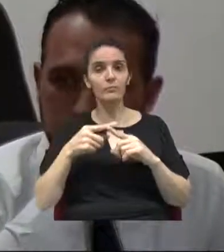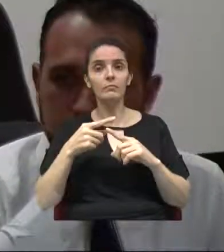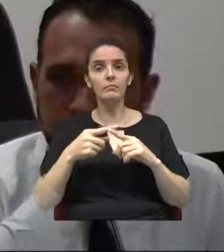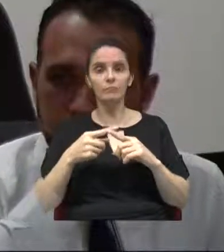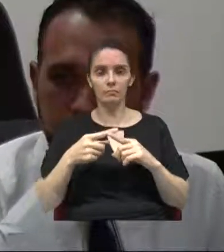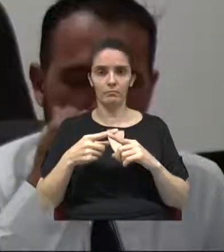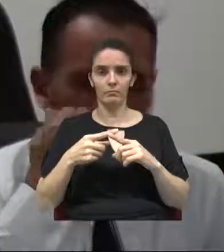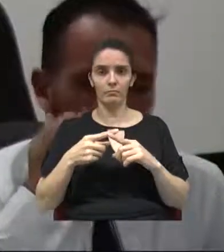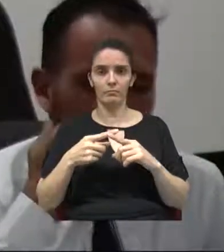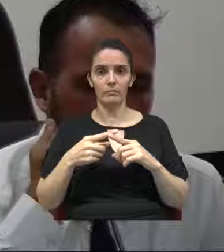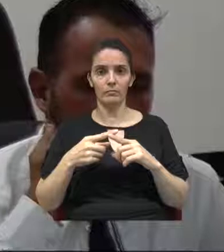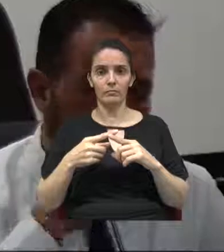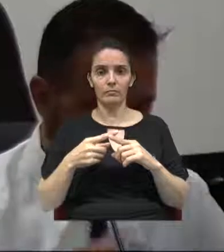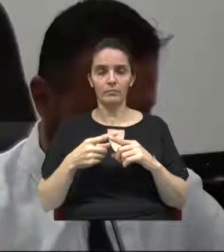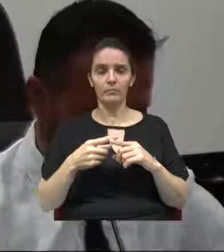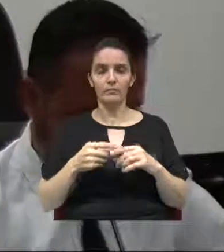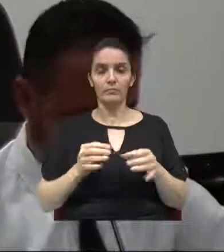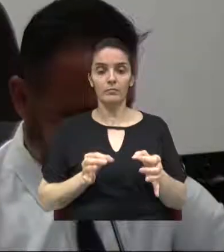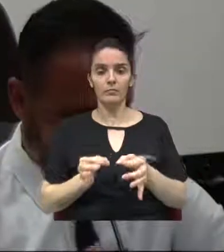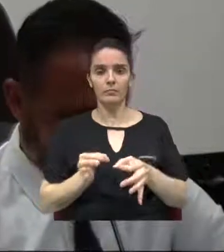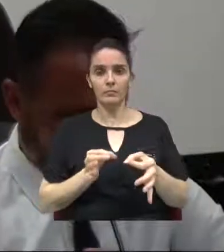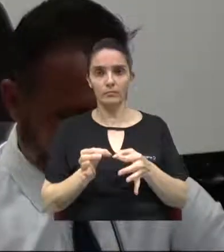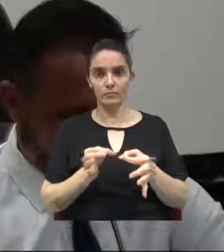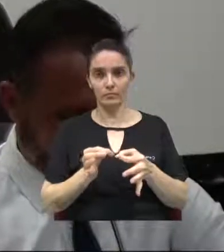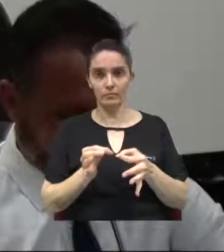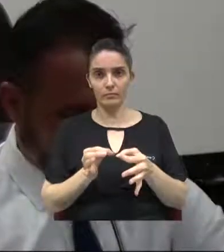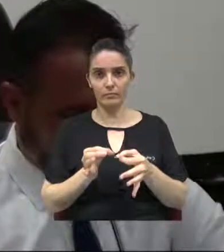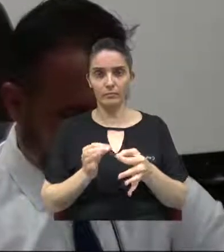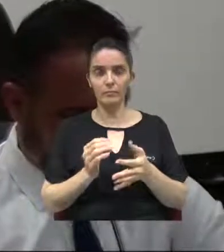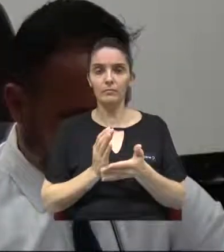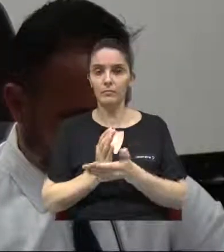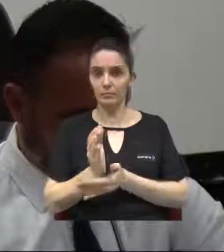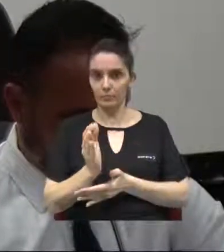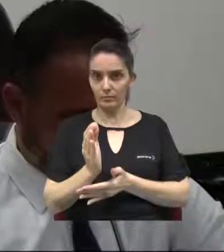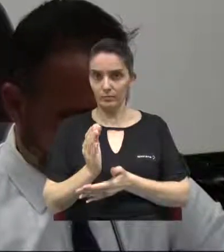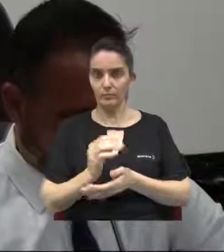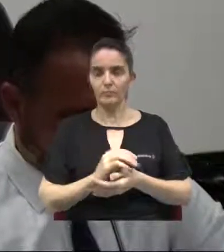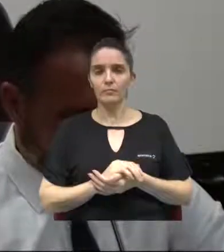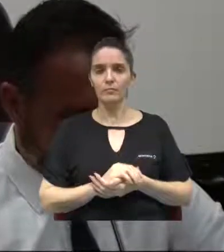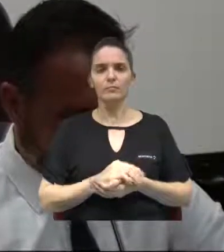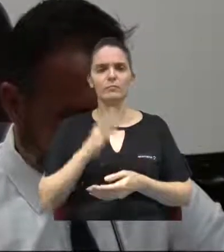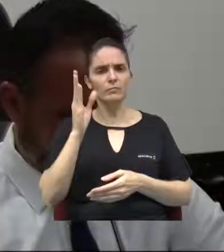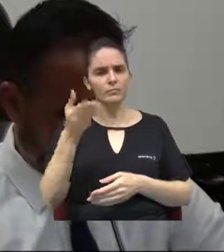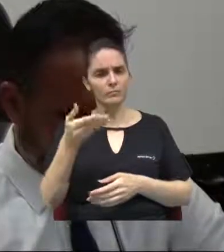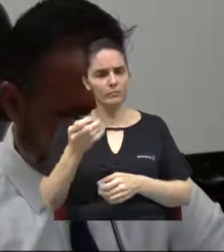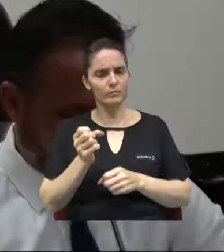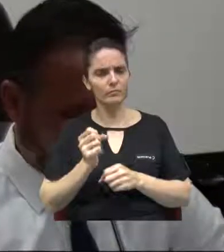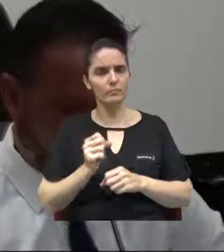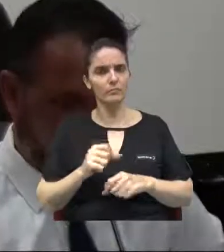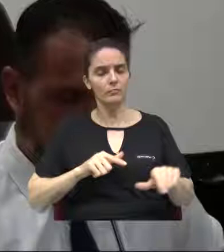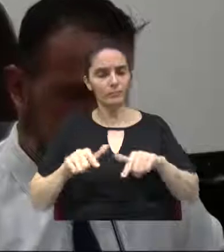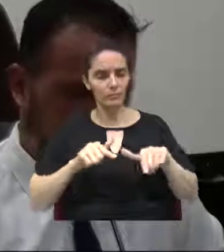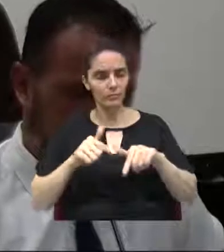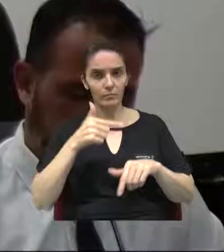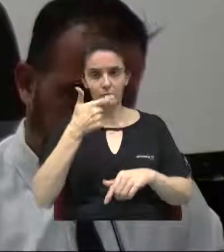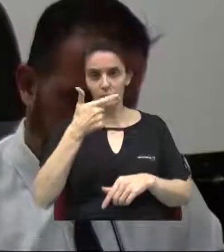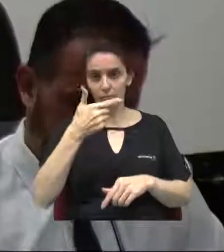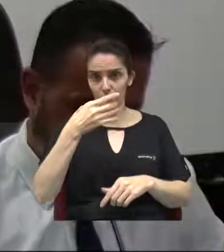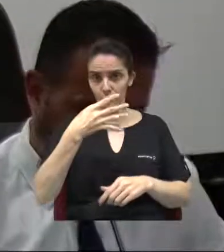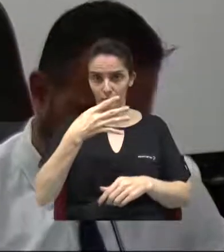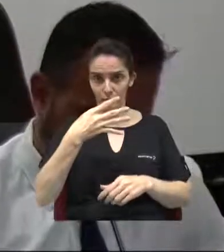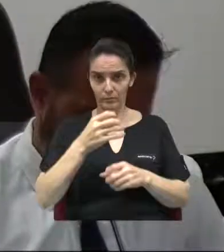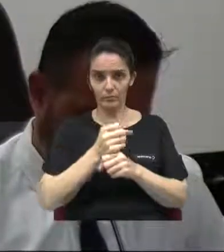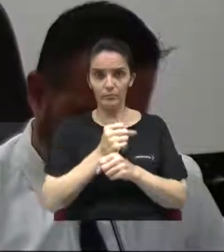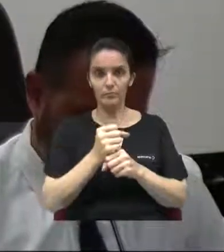desse projeto. Uma pessoa que já está há 24 anos trabalhando nessa área. Então, eu estou